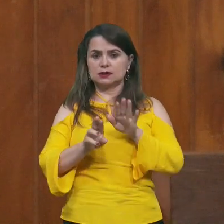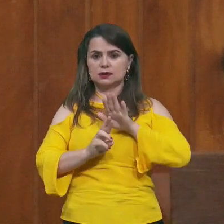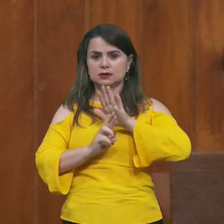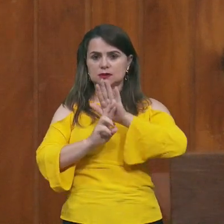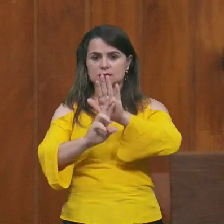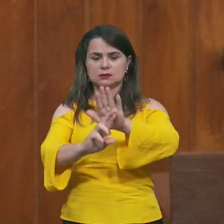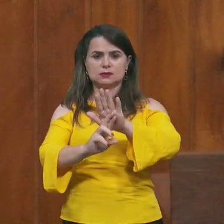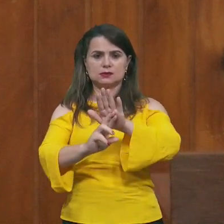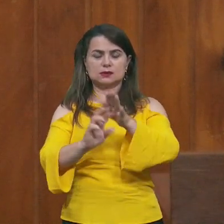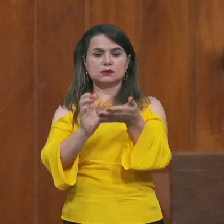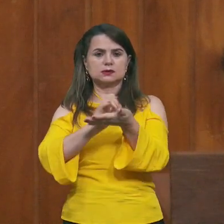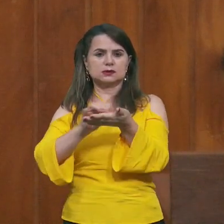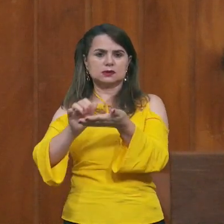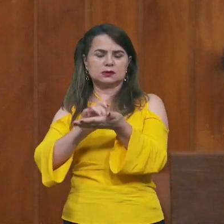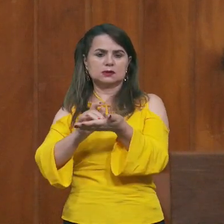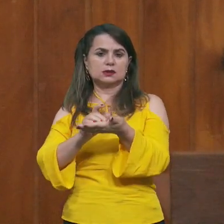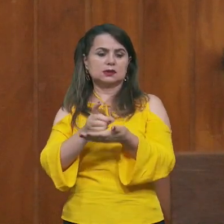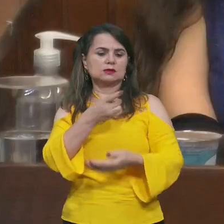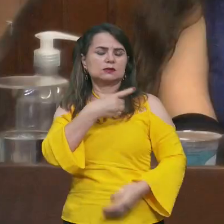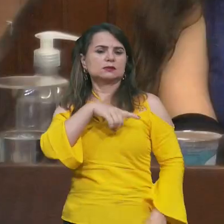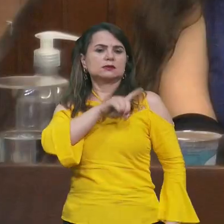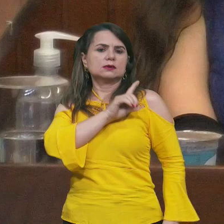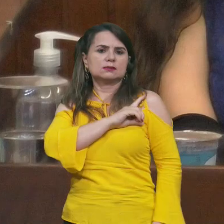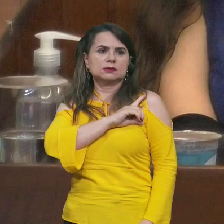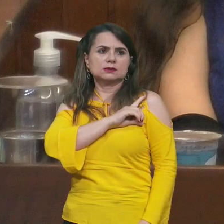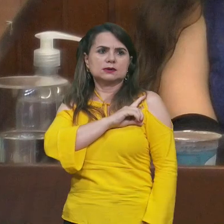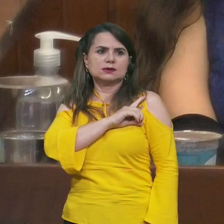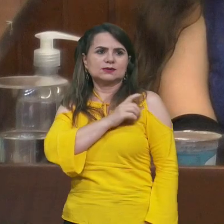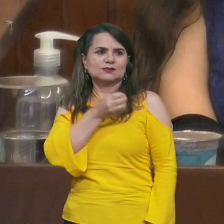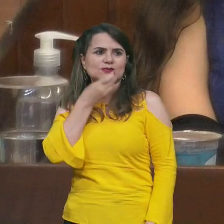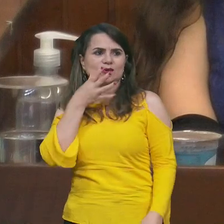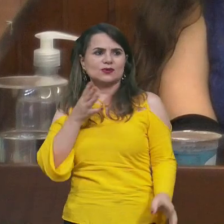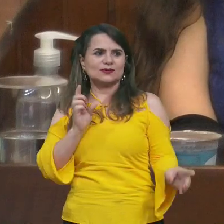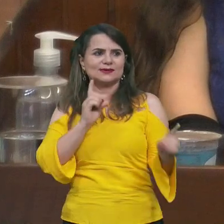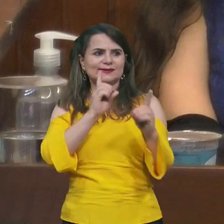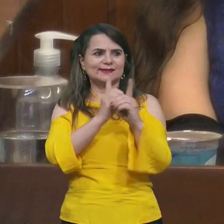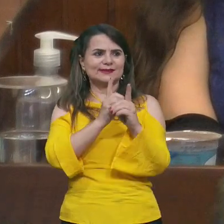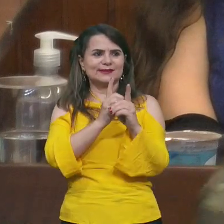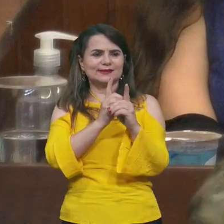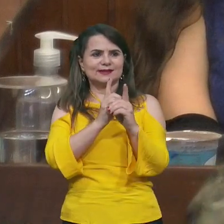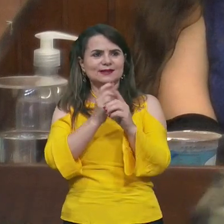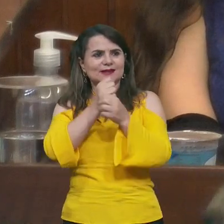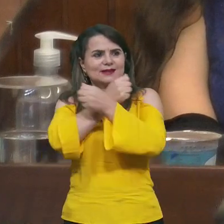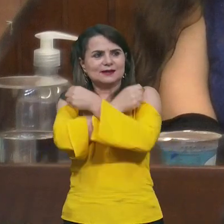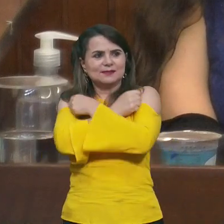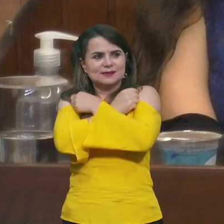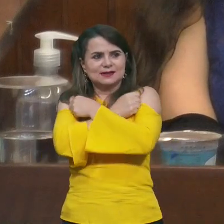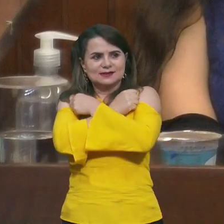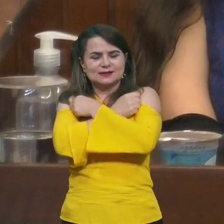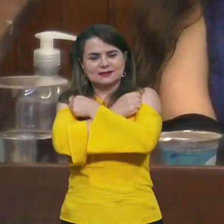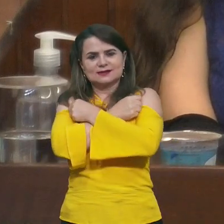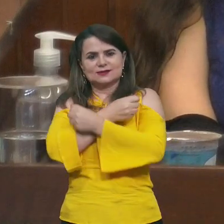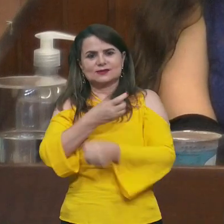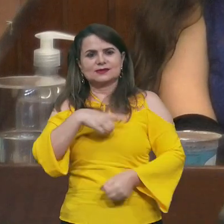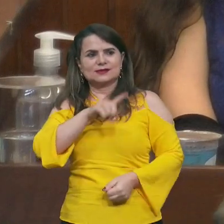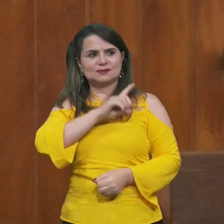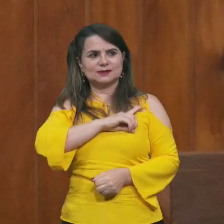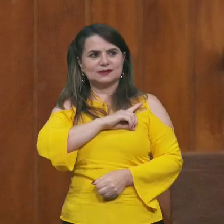o secretário, doutor Wilson Damasceno. Bom te ver, viu, Rita? Mande um abraço ao doutor Damasceno,